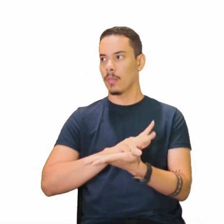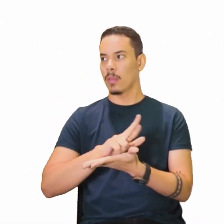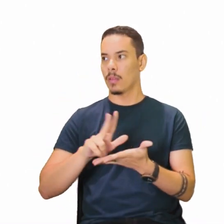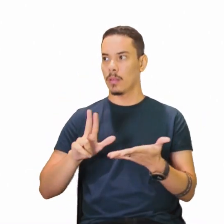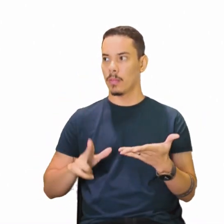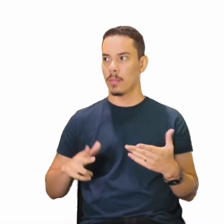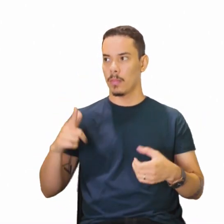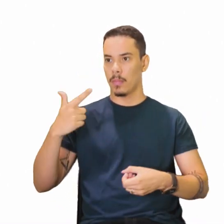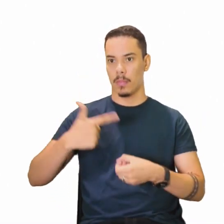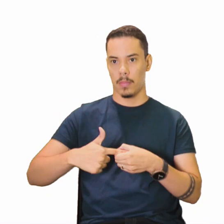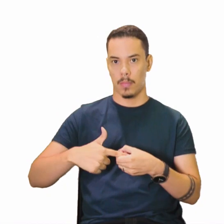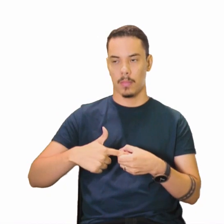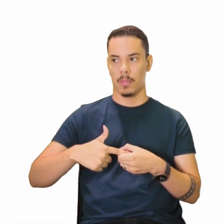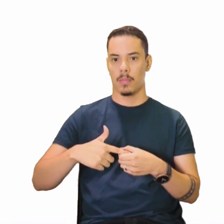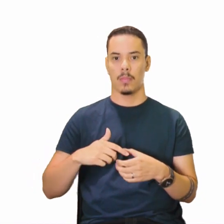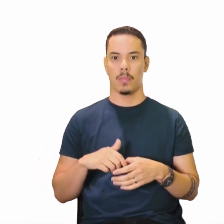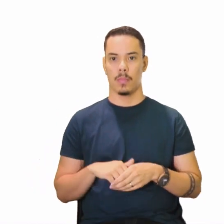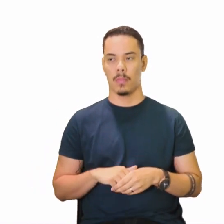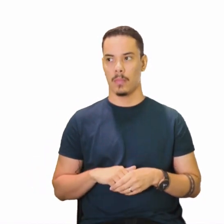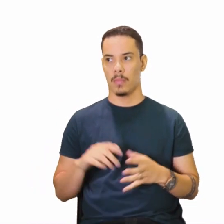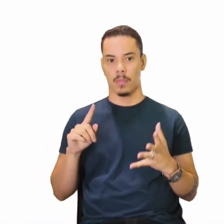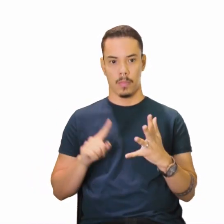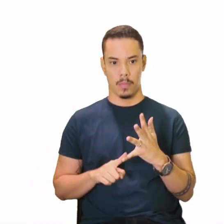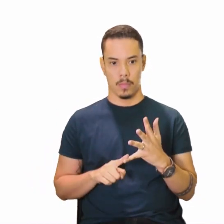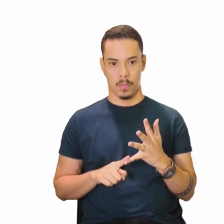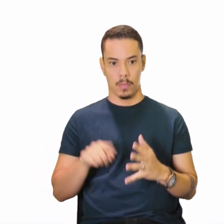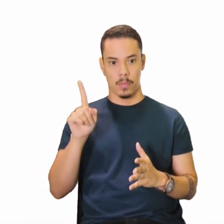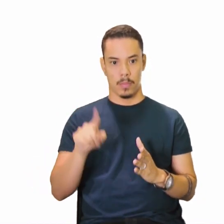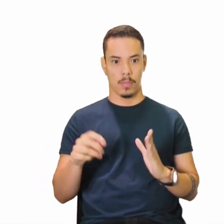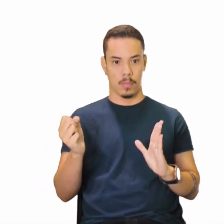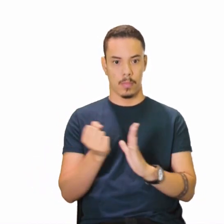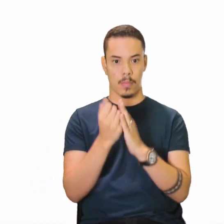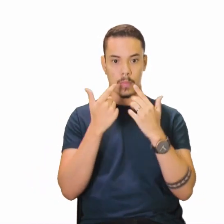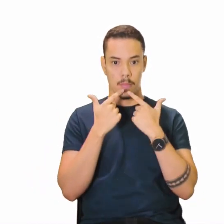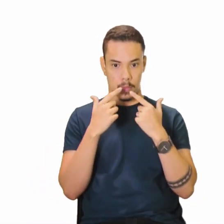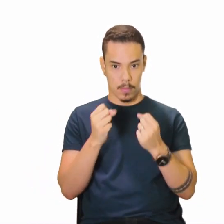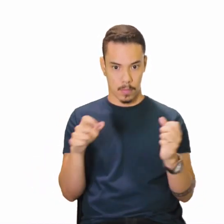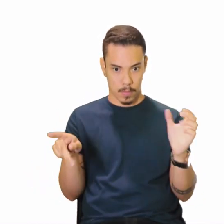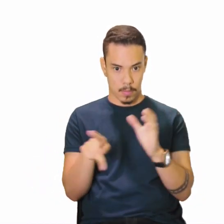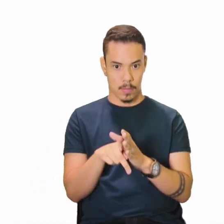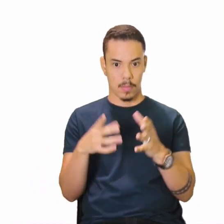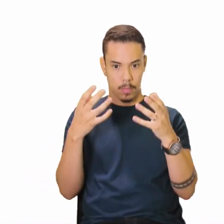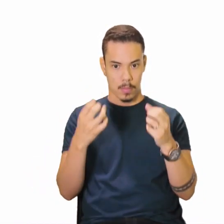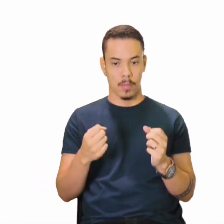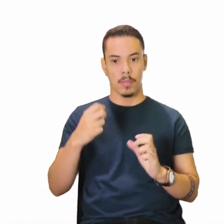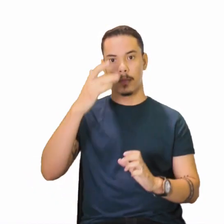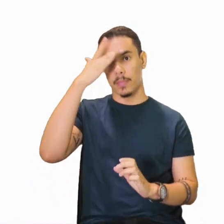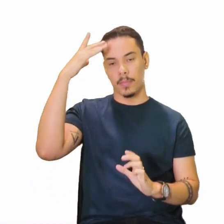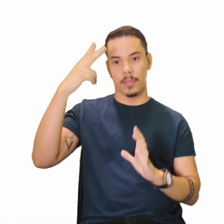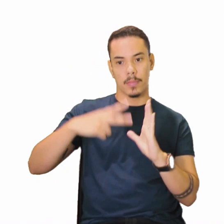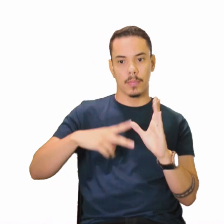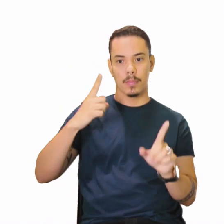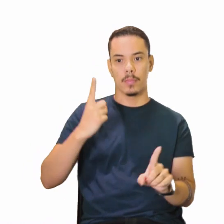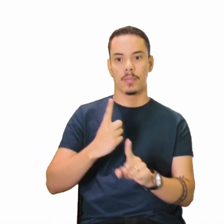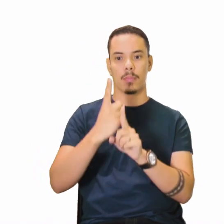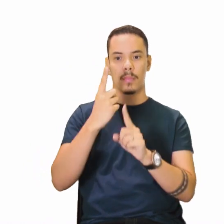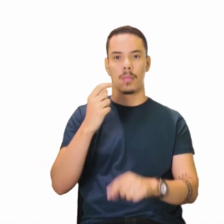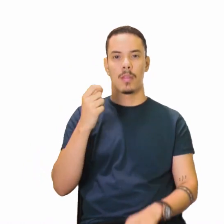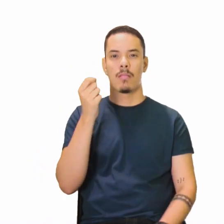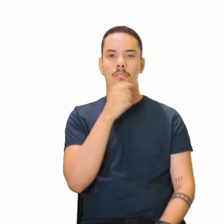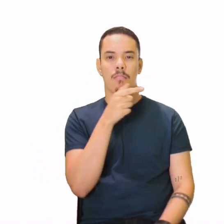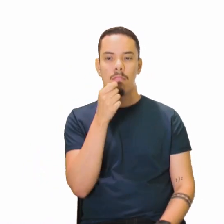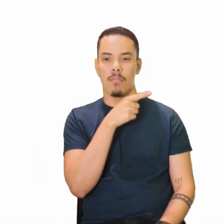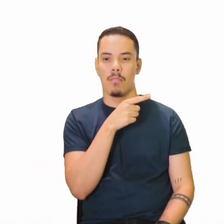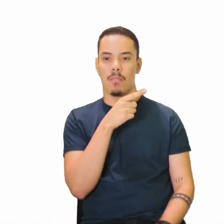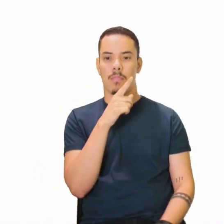muitos choques do petróleo. E. É a marca linguística que permite ao leitor identificar a